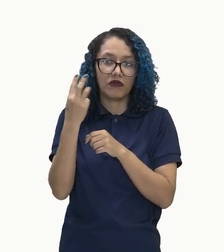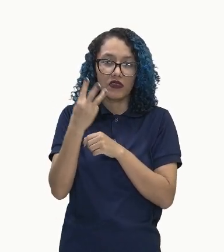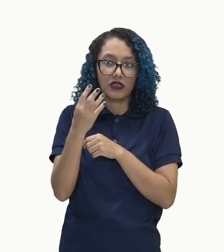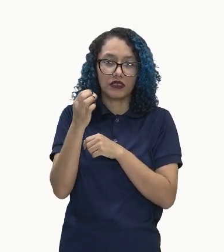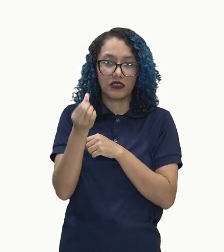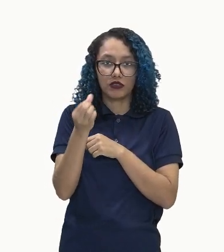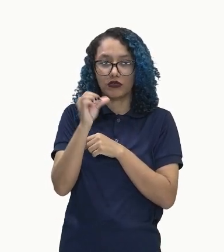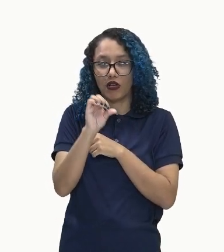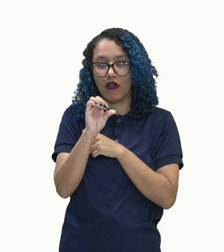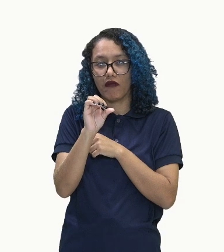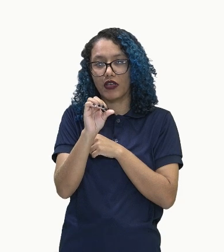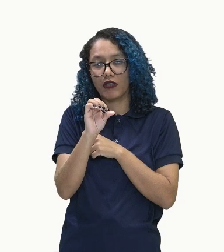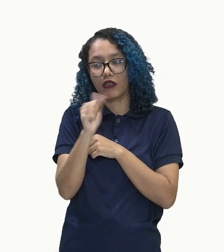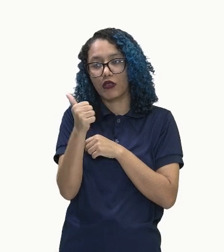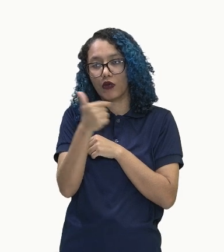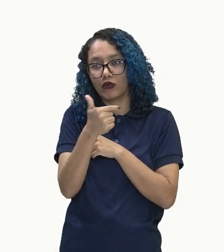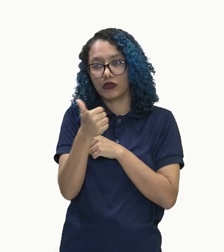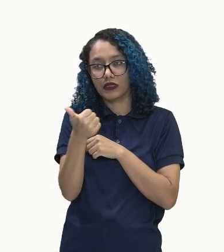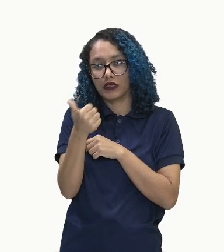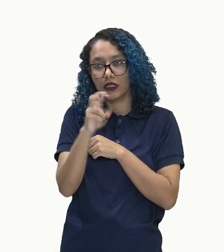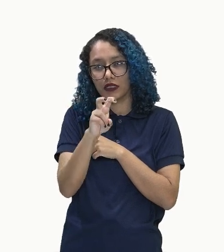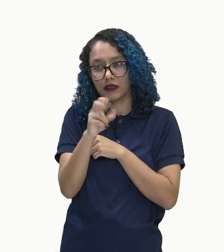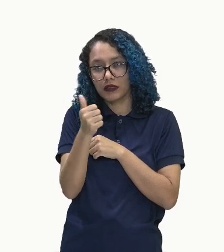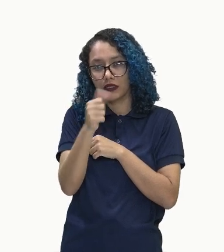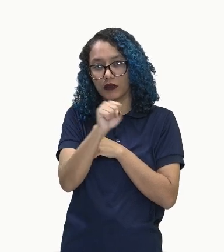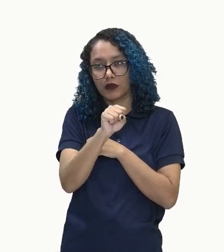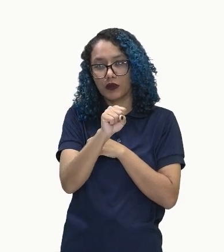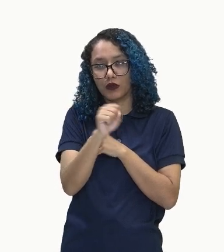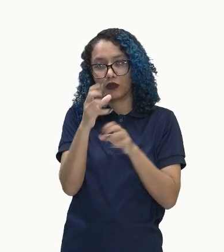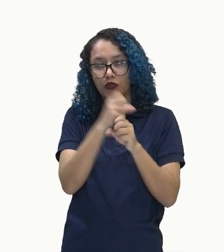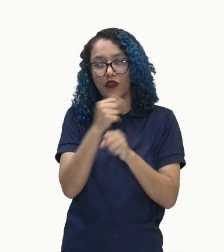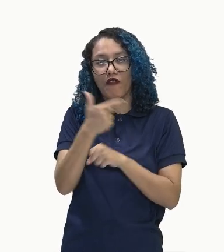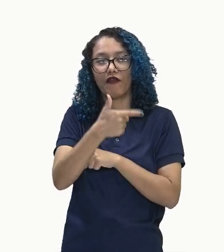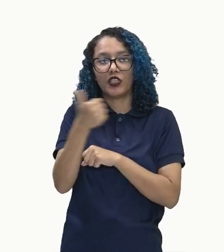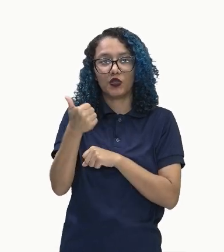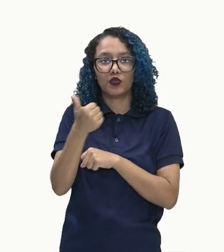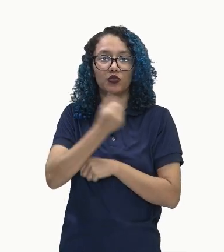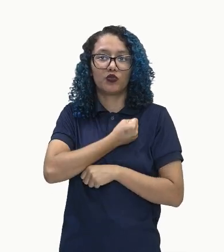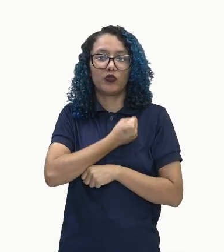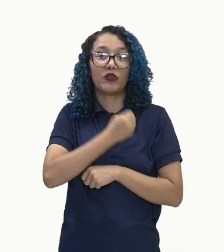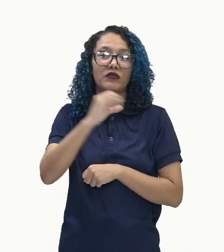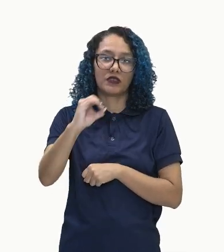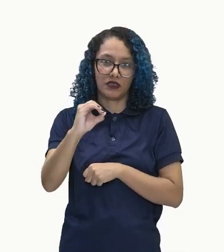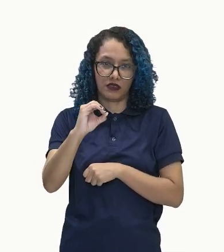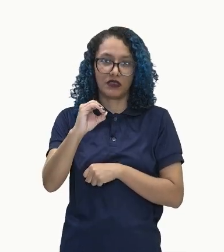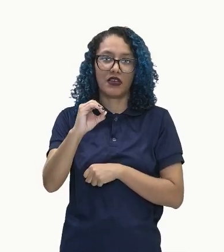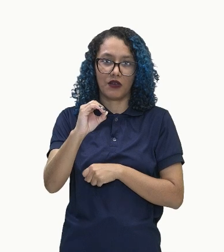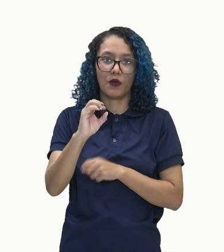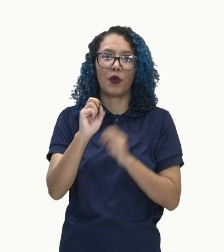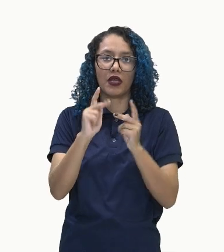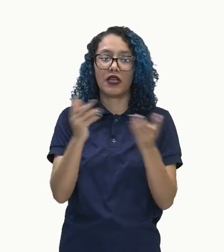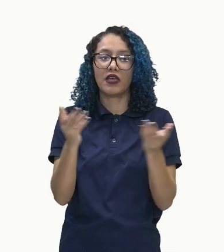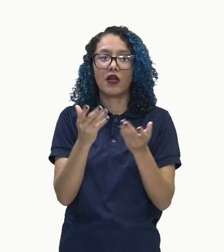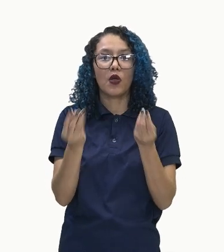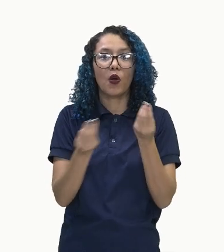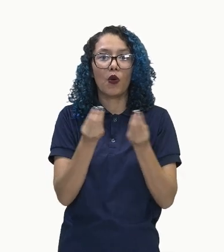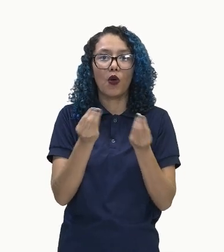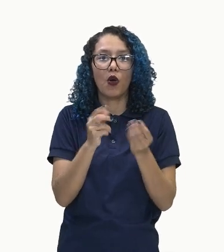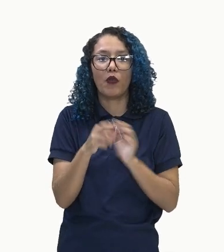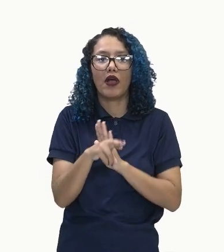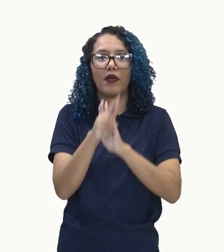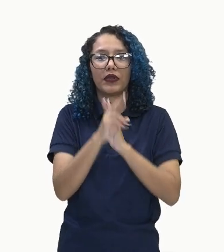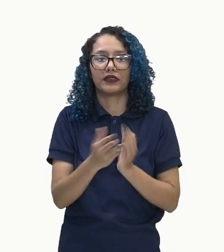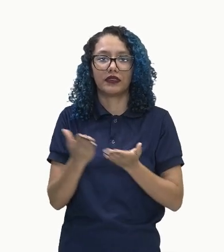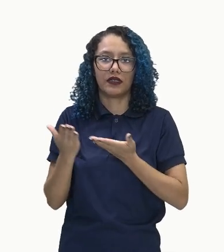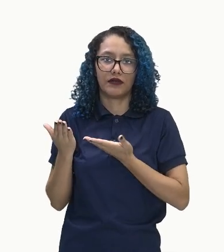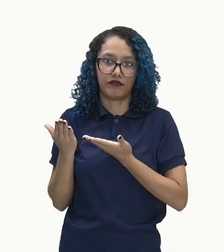6, 9, 12, 15, 18, 21 zeros. Certo? Então, nós podemos dizer aí, ó, que